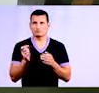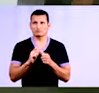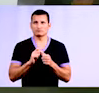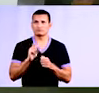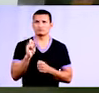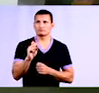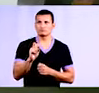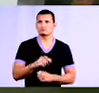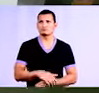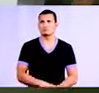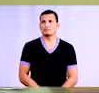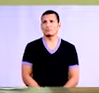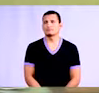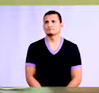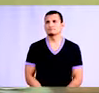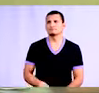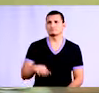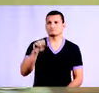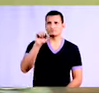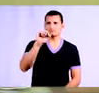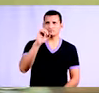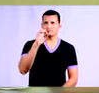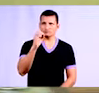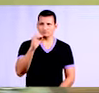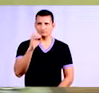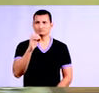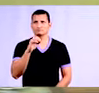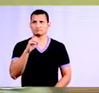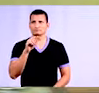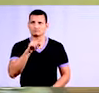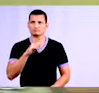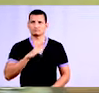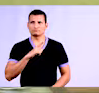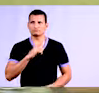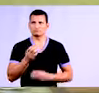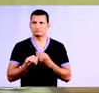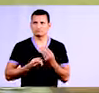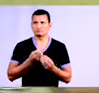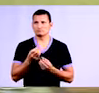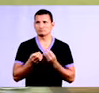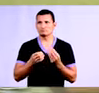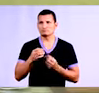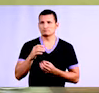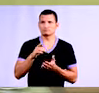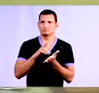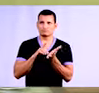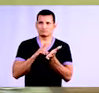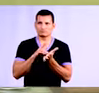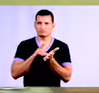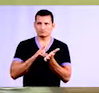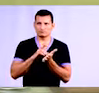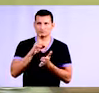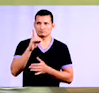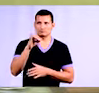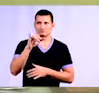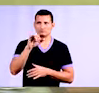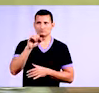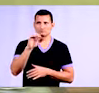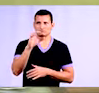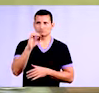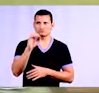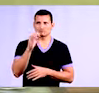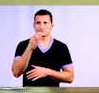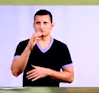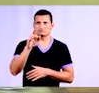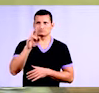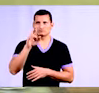Não. O sistema operacional, ele tem uma carta na manga. Qual é? Qual é? O disco rígido, tá certo? Isso. A memória de massa.